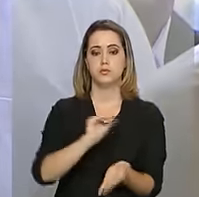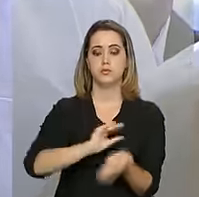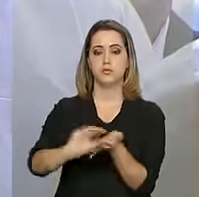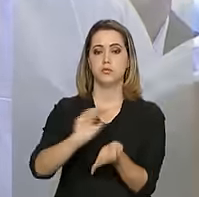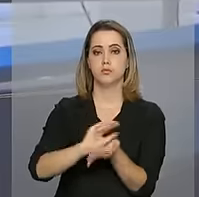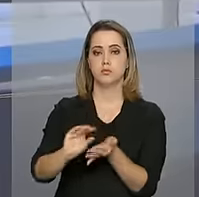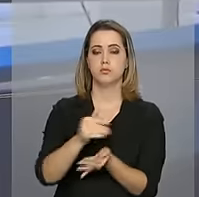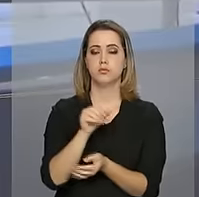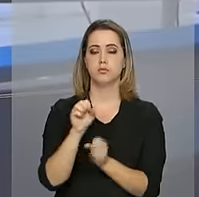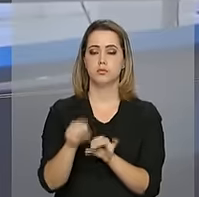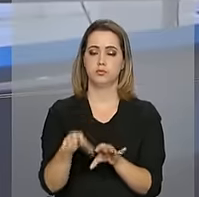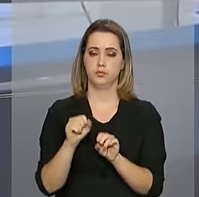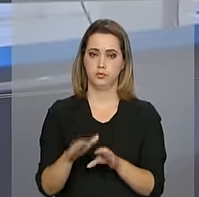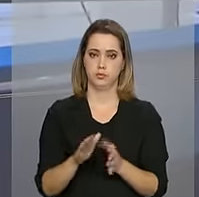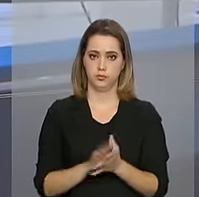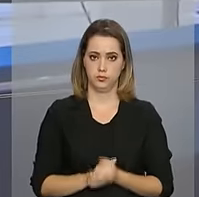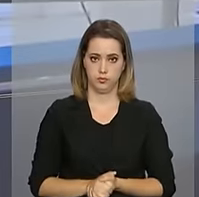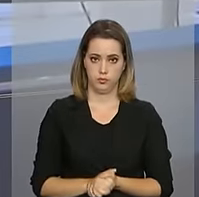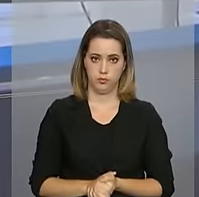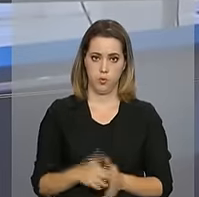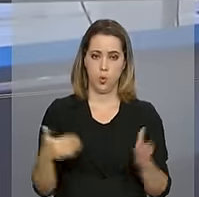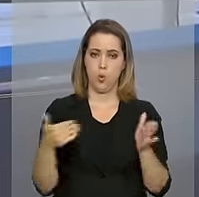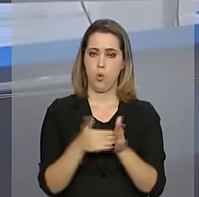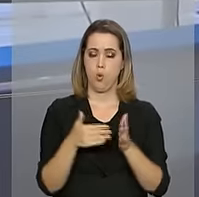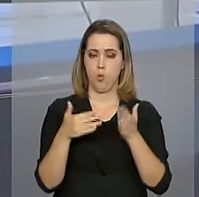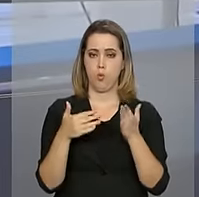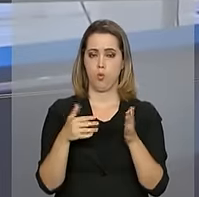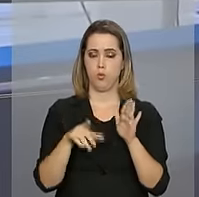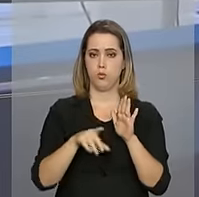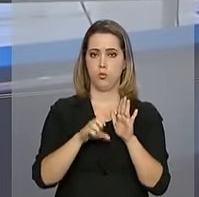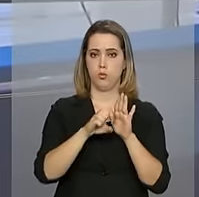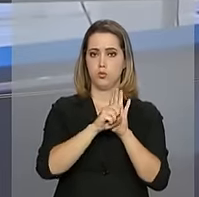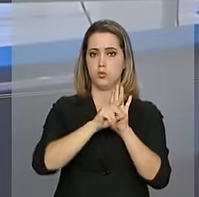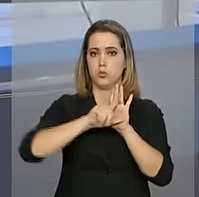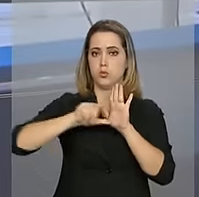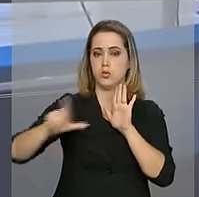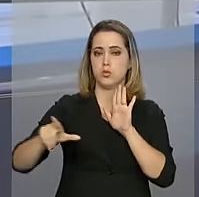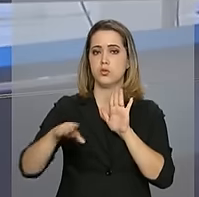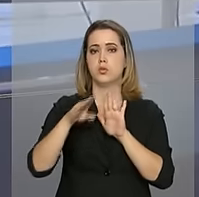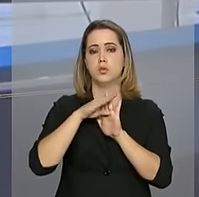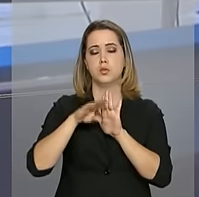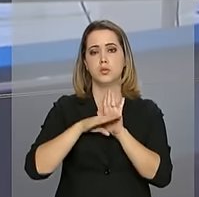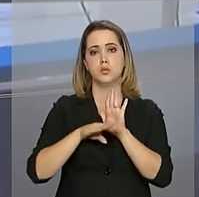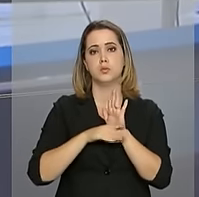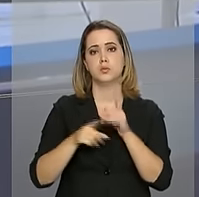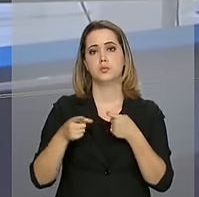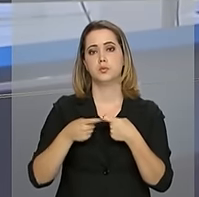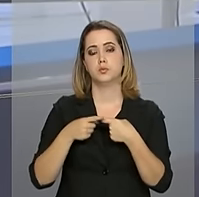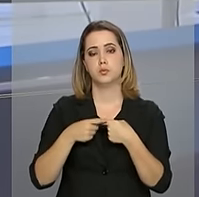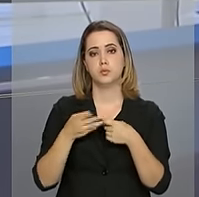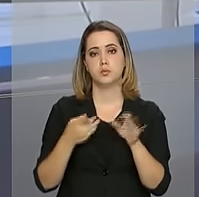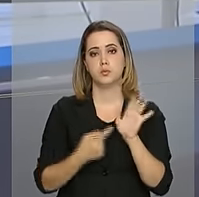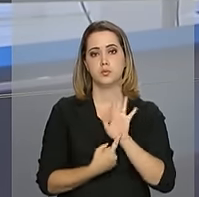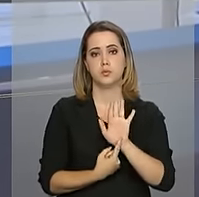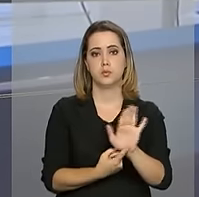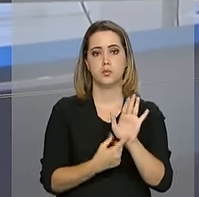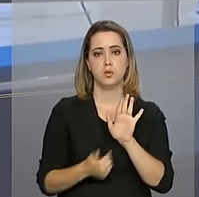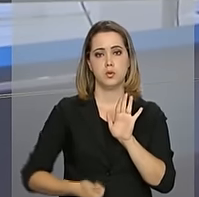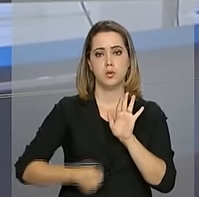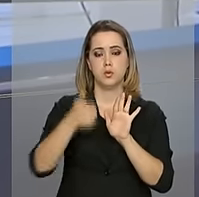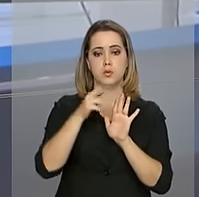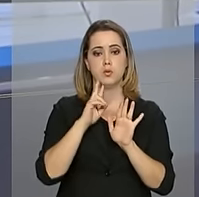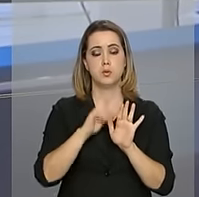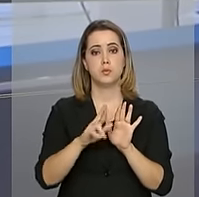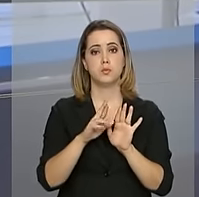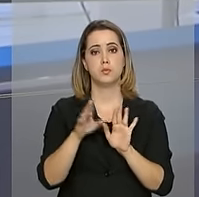para a educação. O último edital do programa Mais Médicos mostrou uma maior adesão de brasileiros ao programa.